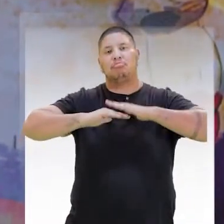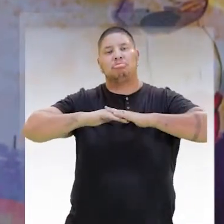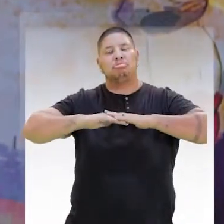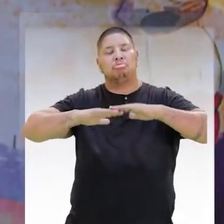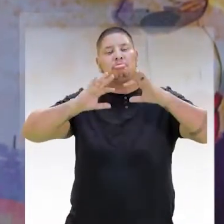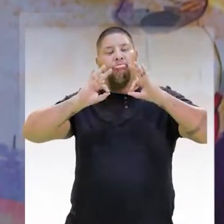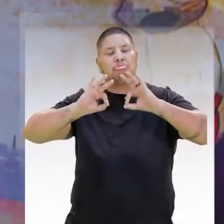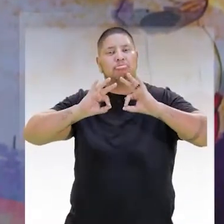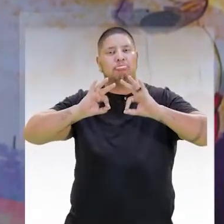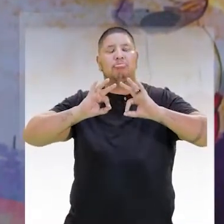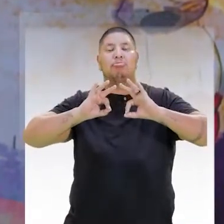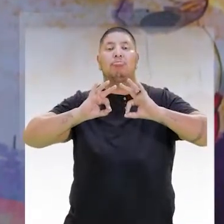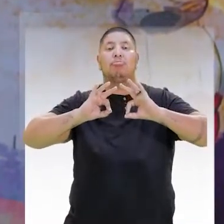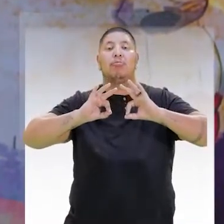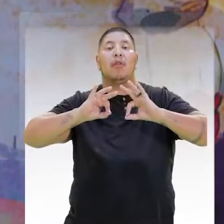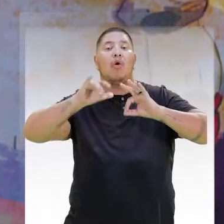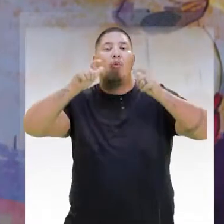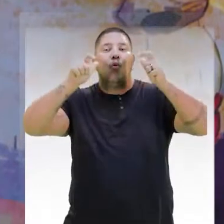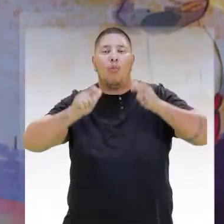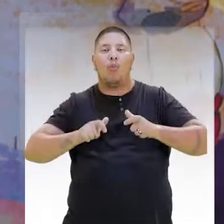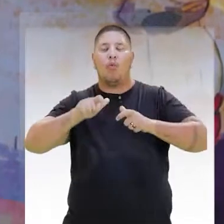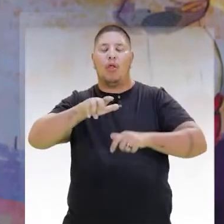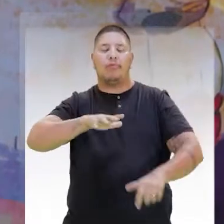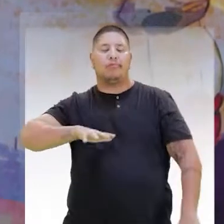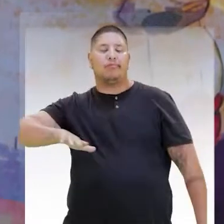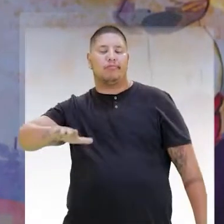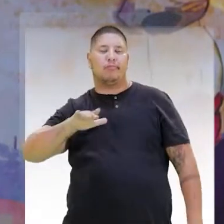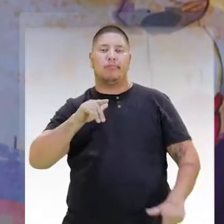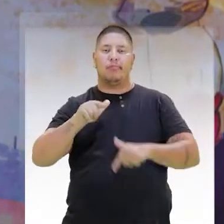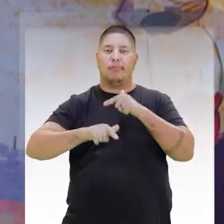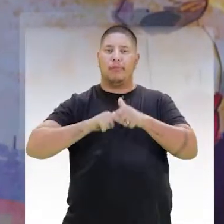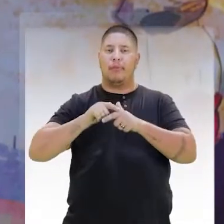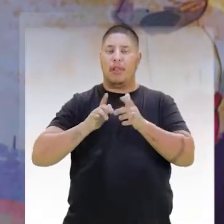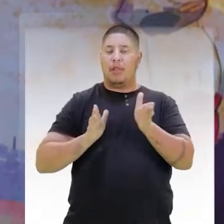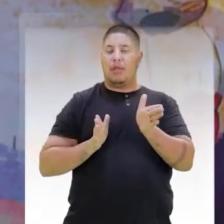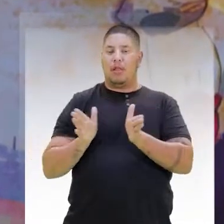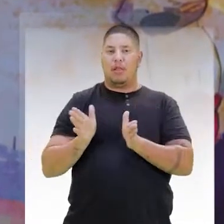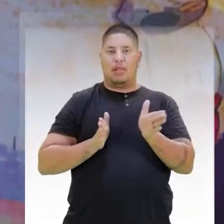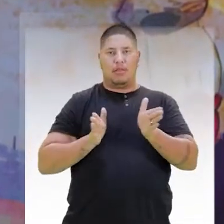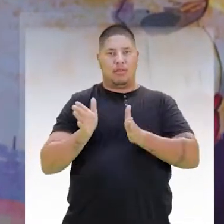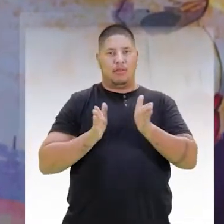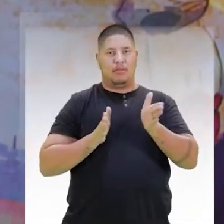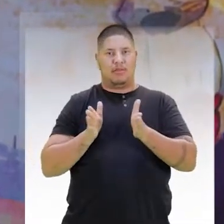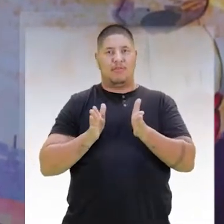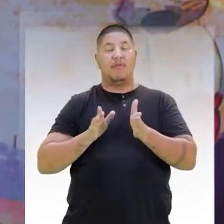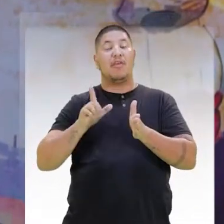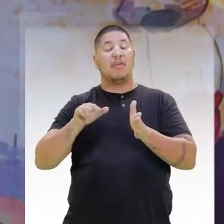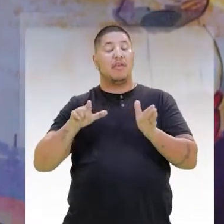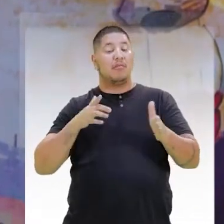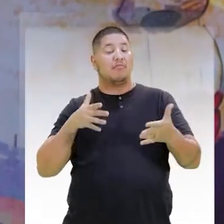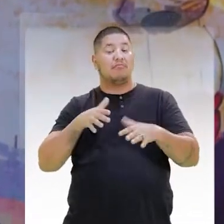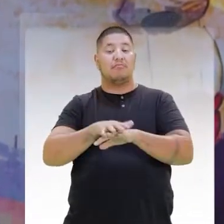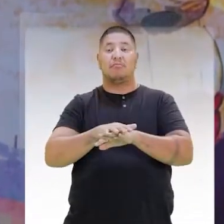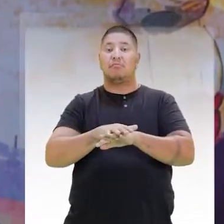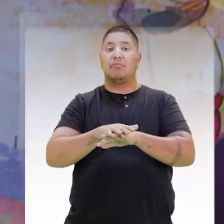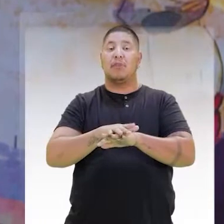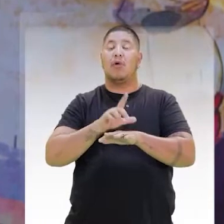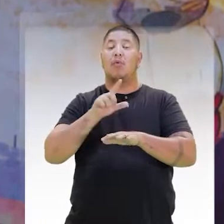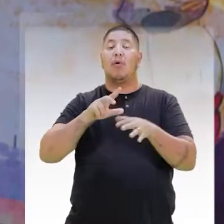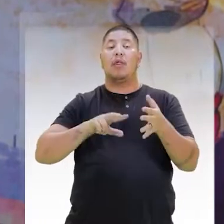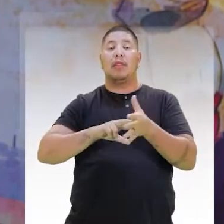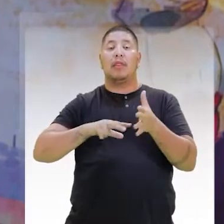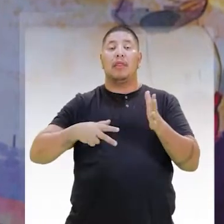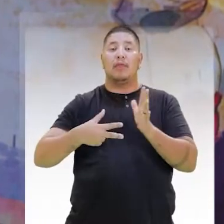sendo produtivas em um ambiente de trabalho acessível e inclusivo. E o que isso